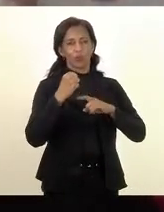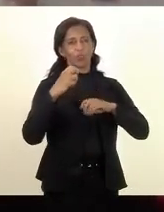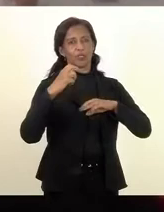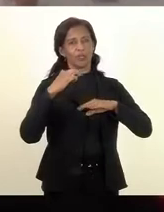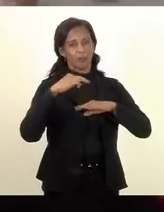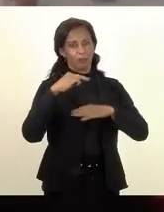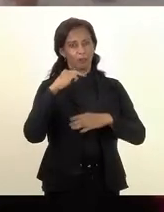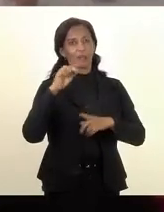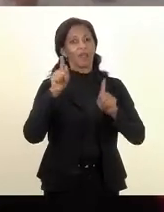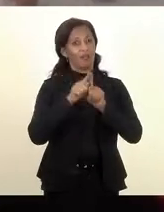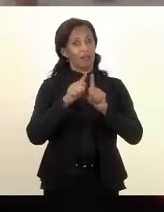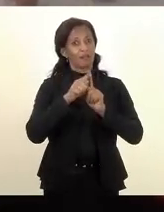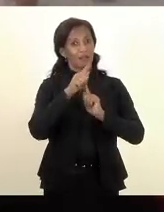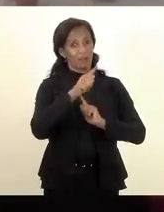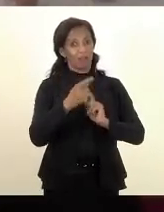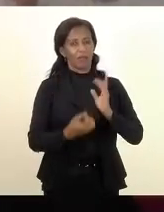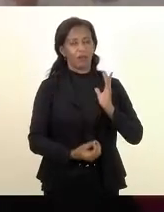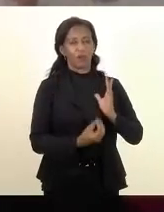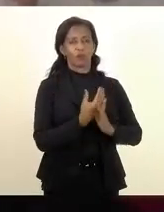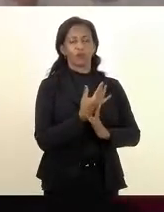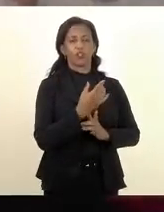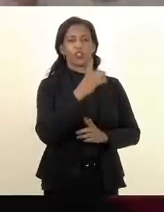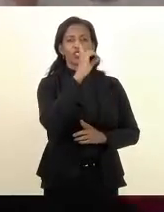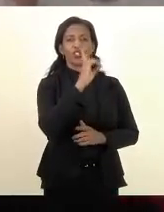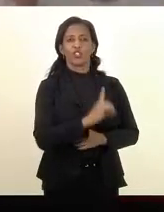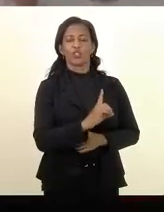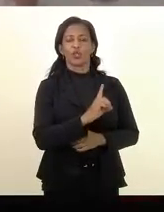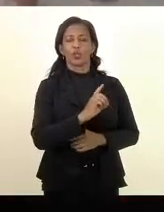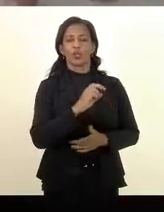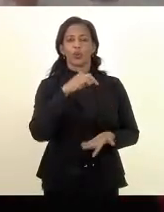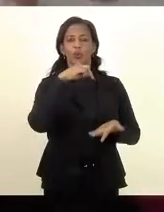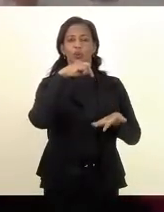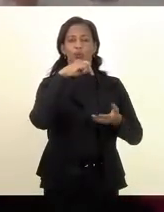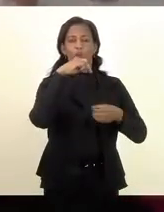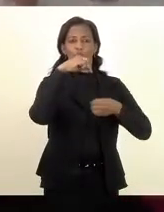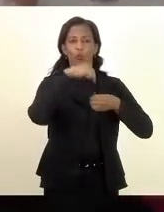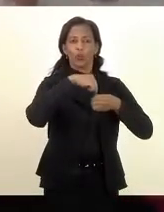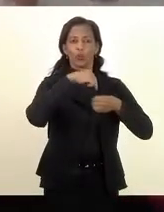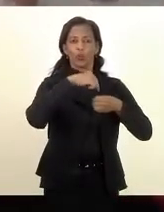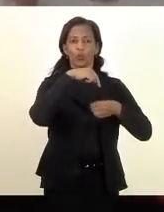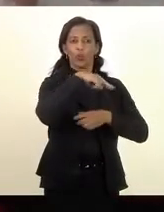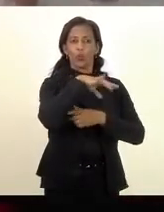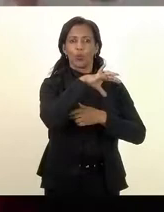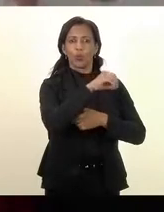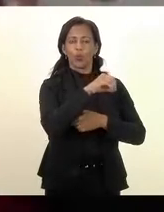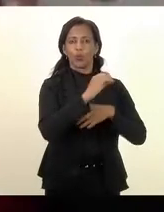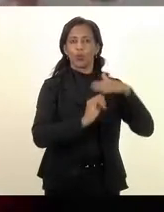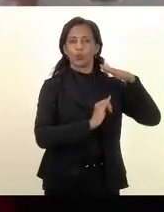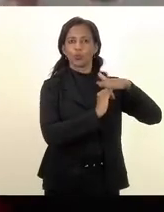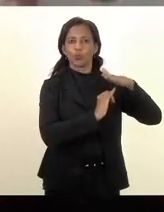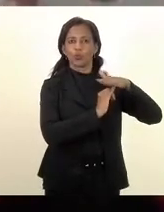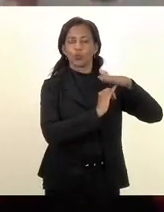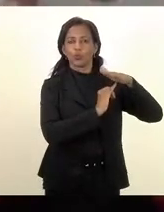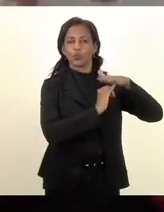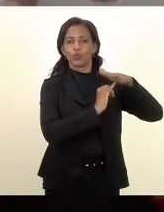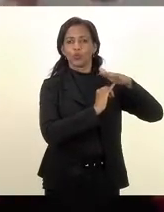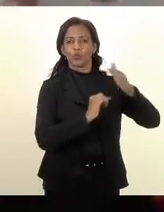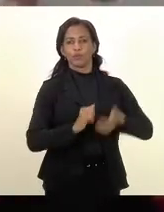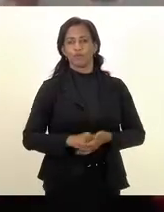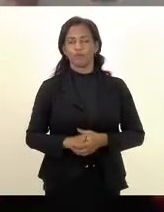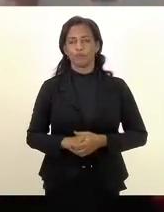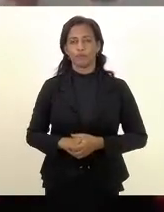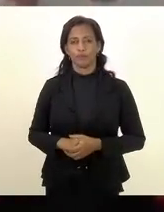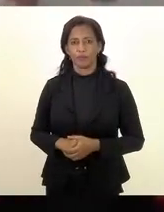também uma das fundadoras e diretora do núcleo de estudos e ação sobre o menor o NEAN o